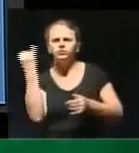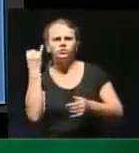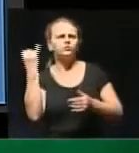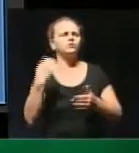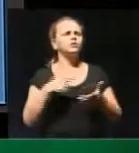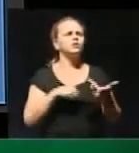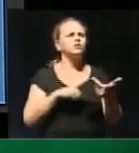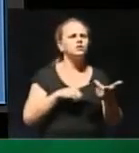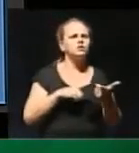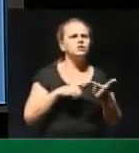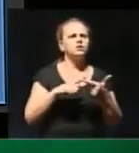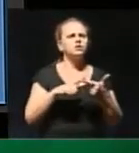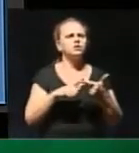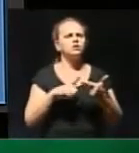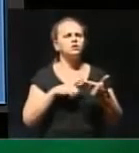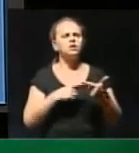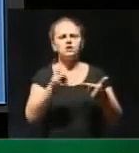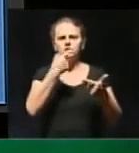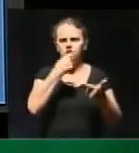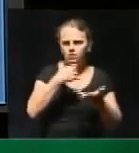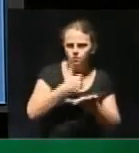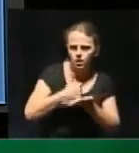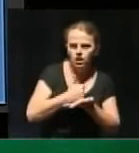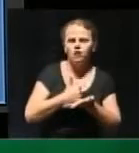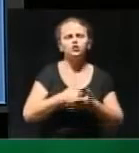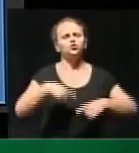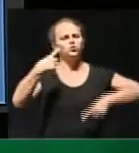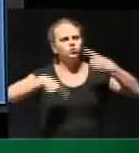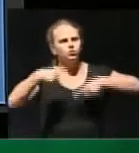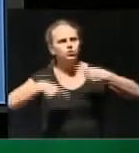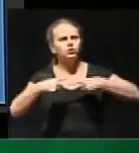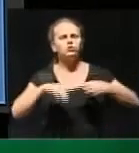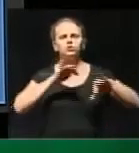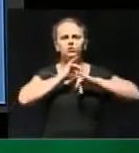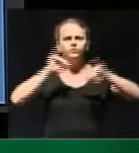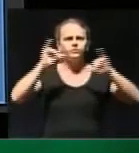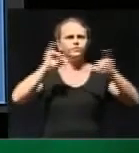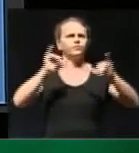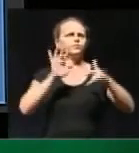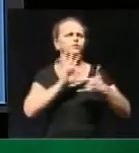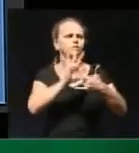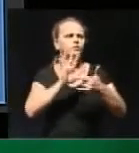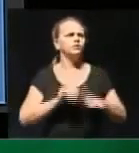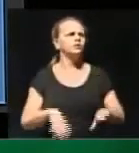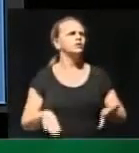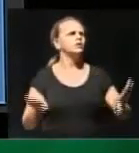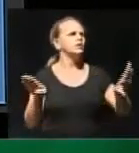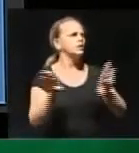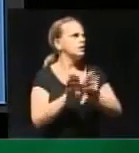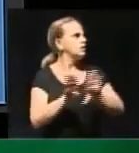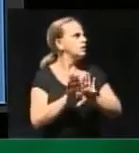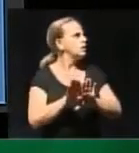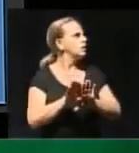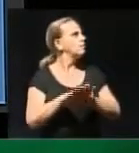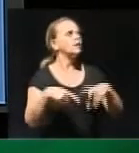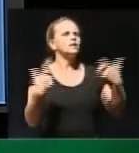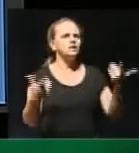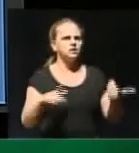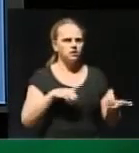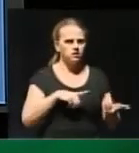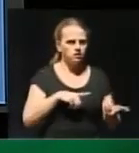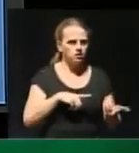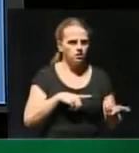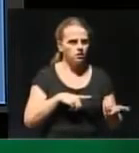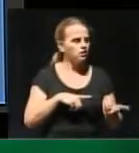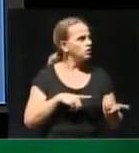medidas comportamentais, já extremamente discutidas e divulgadas, mas nós temos recursos mais recentes, que são esses que eu